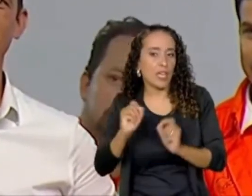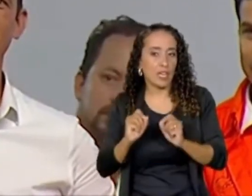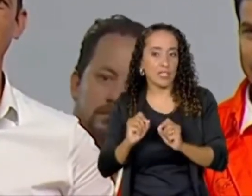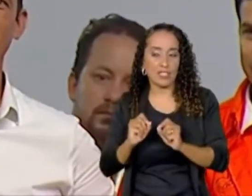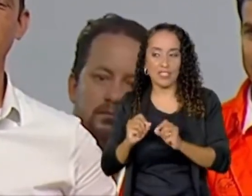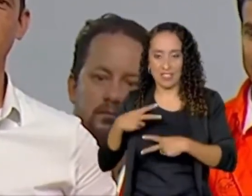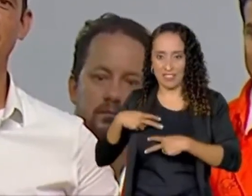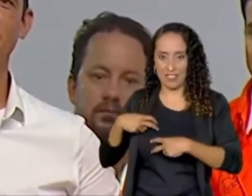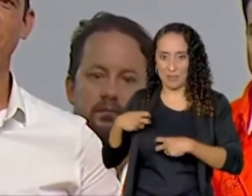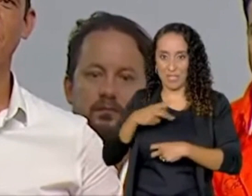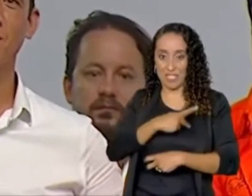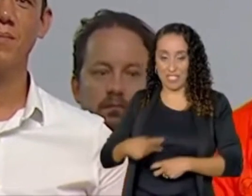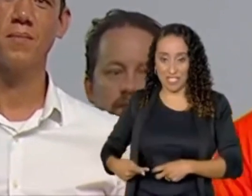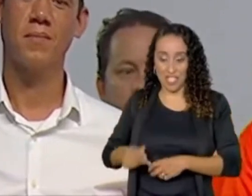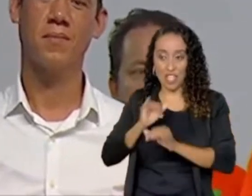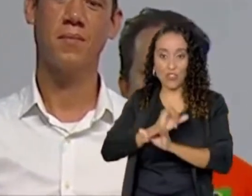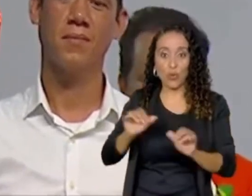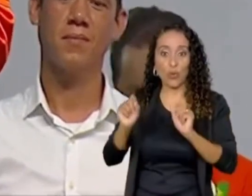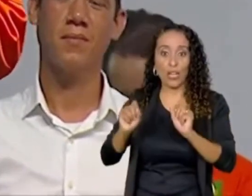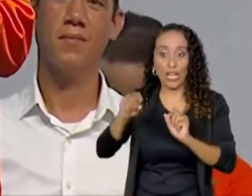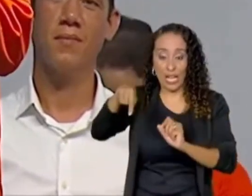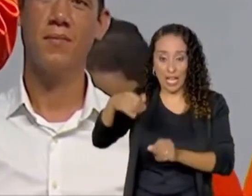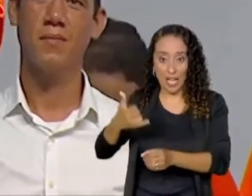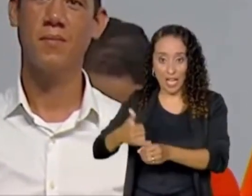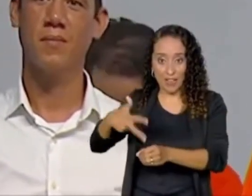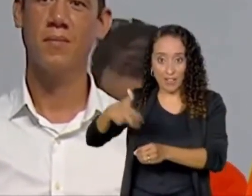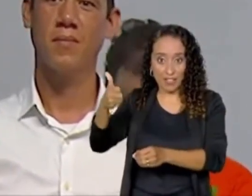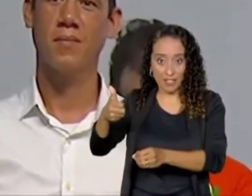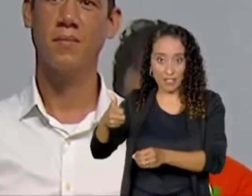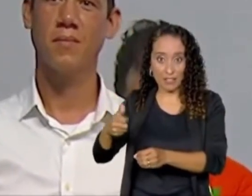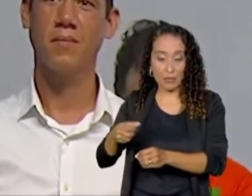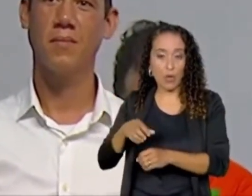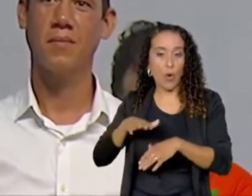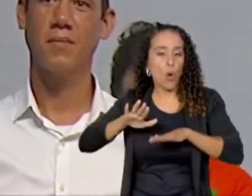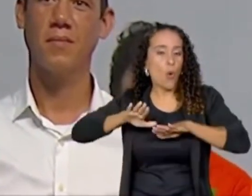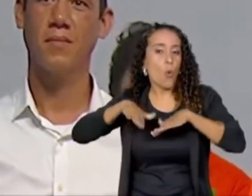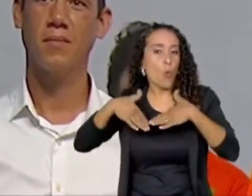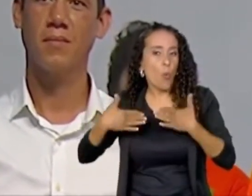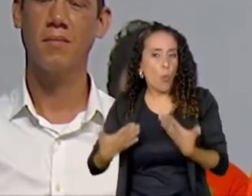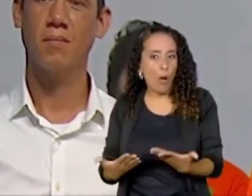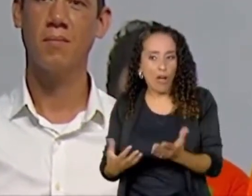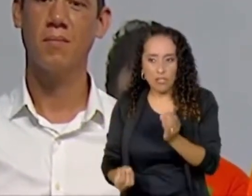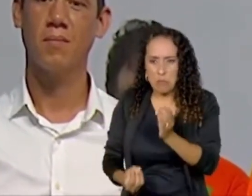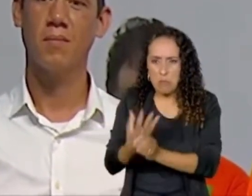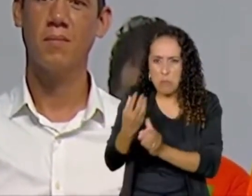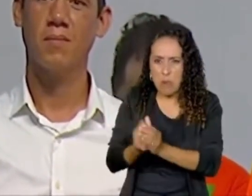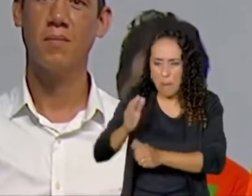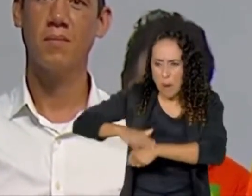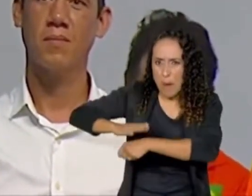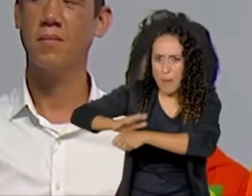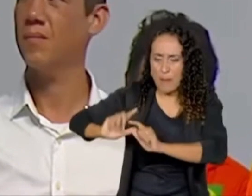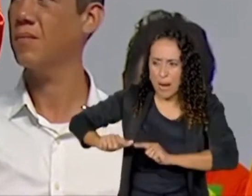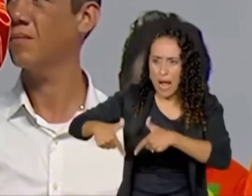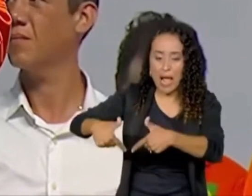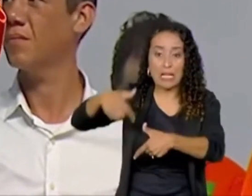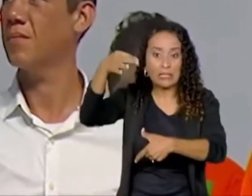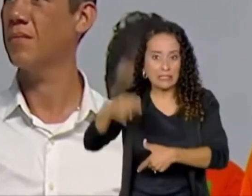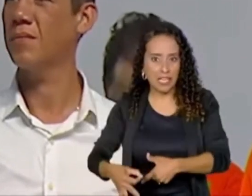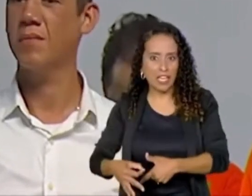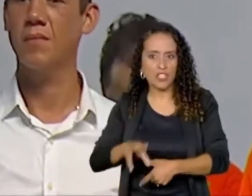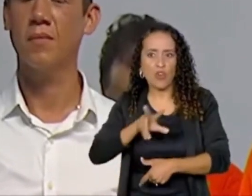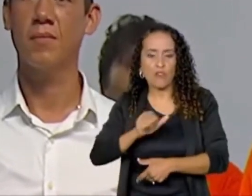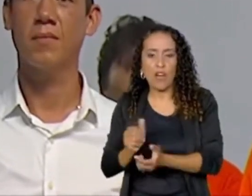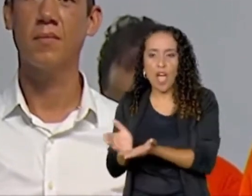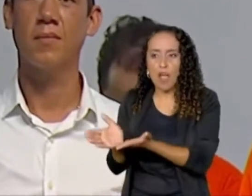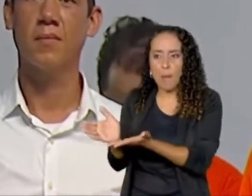Paul. Essa refinaria, quando ela estiver funcionando totalmente, ela vai